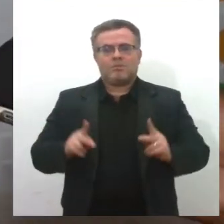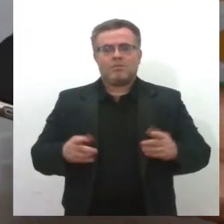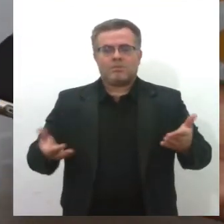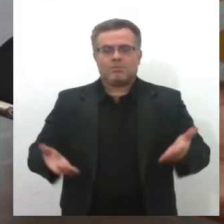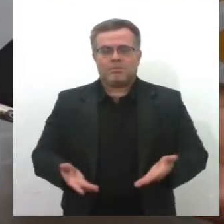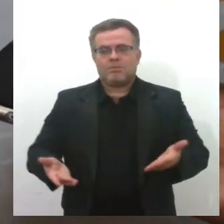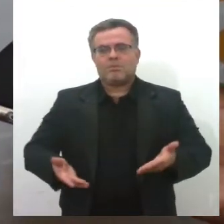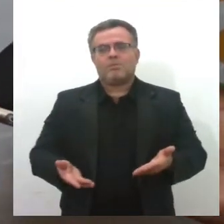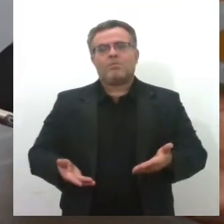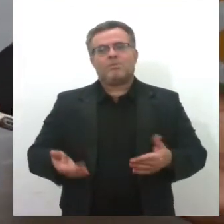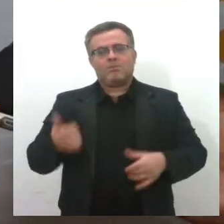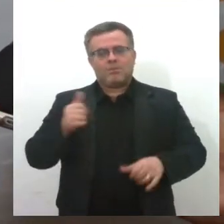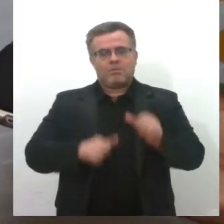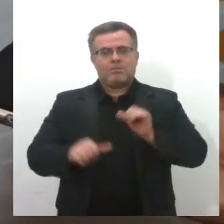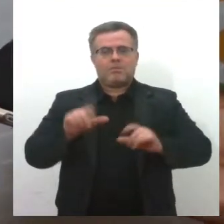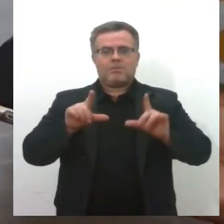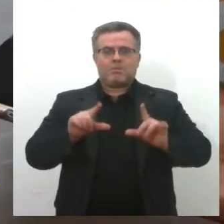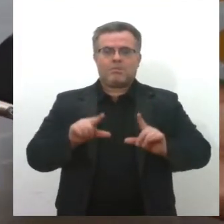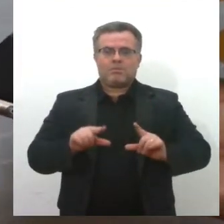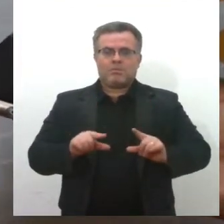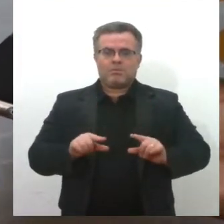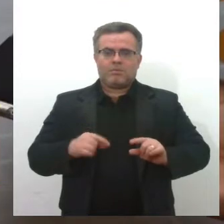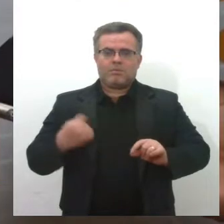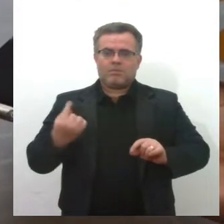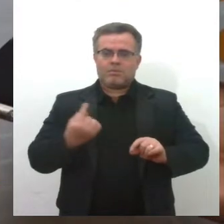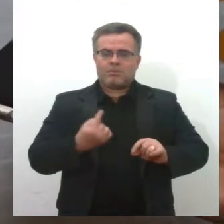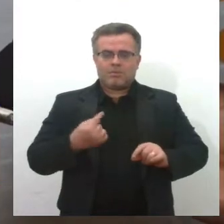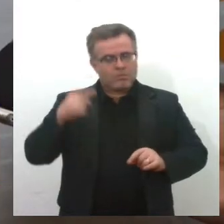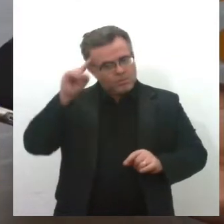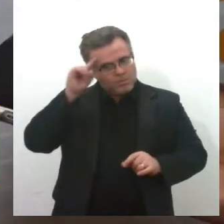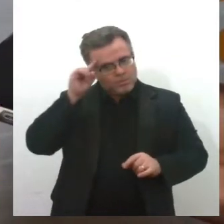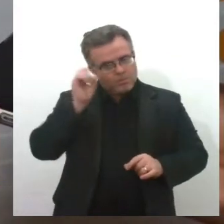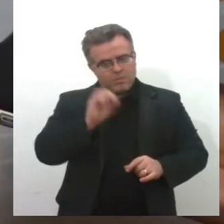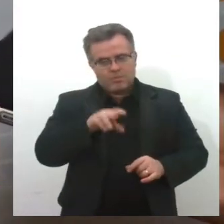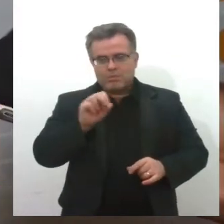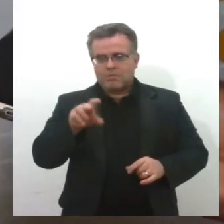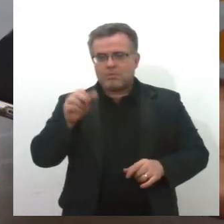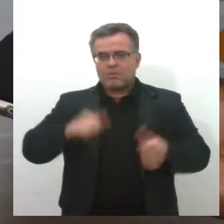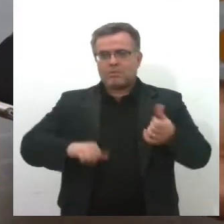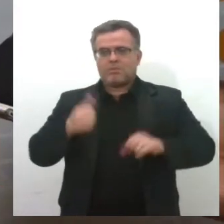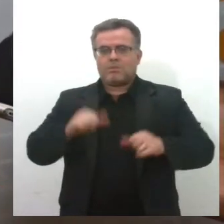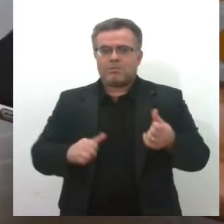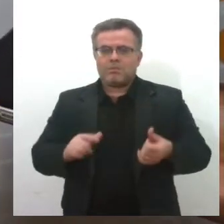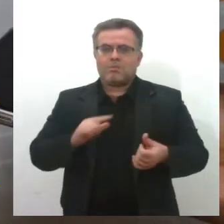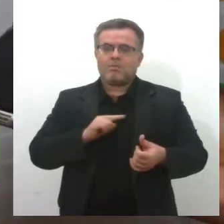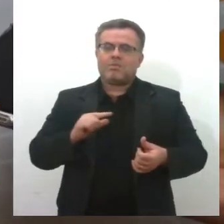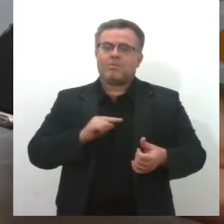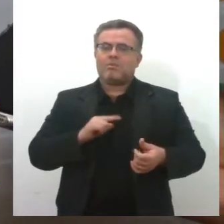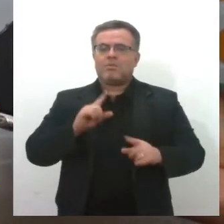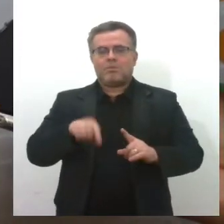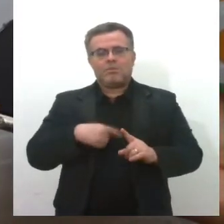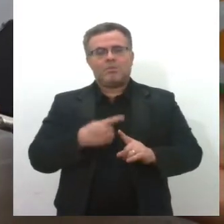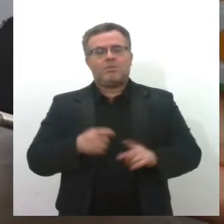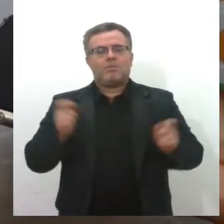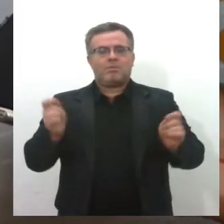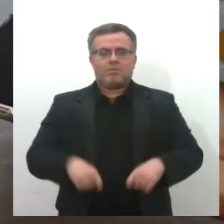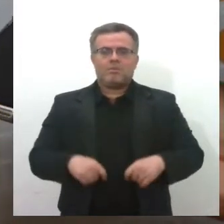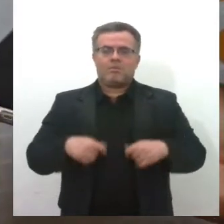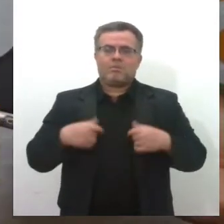de reversão. Isso é o que a gente diariamente avalia, porque existe sim flutuação, e